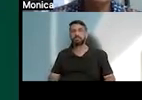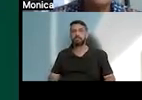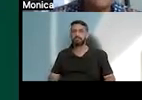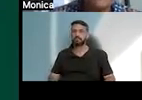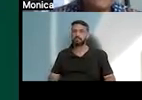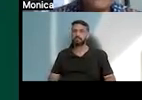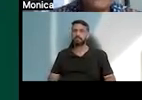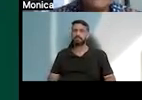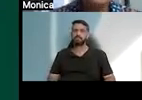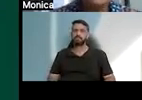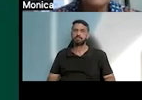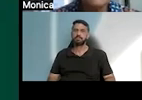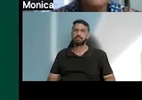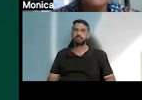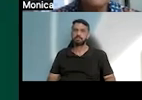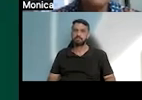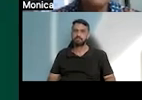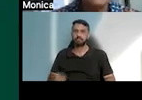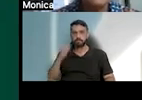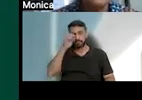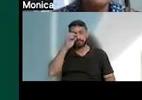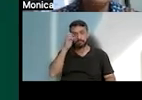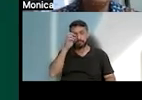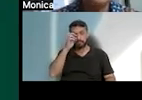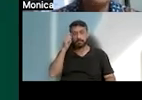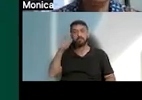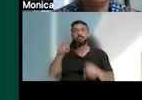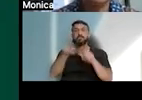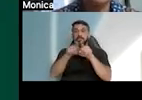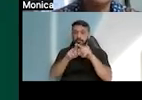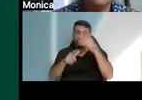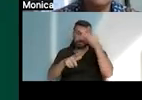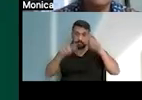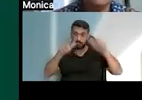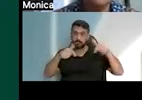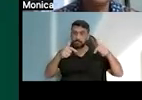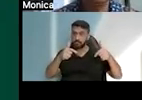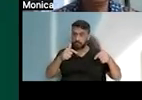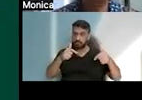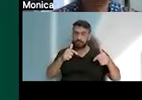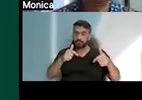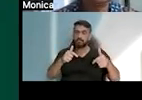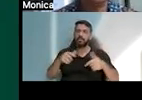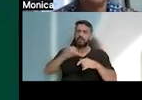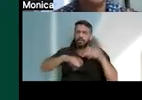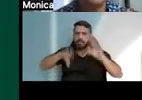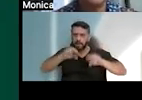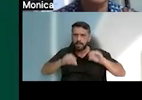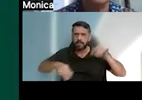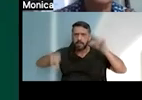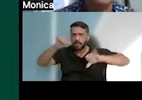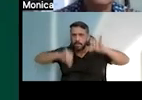E também as pessoas que trabalham na bancada, né, que é a parte experimental. Então, aqui